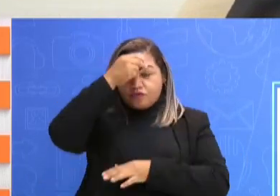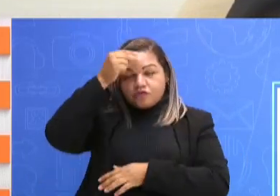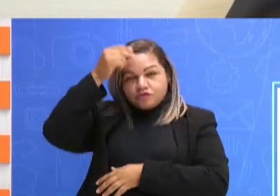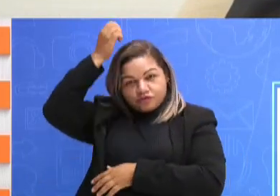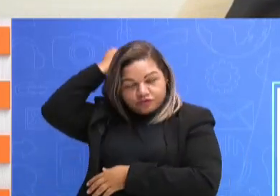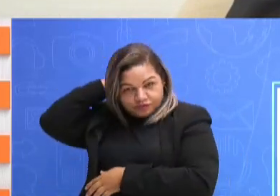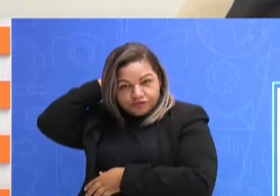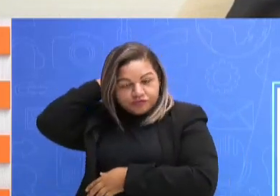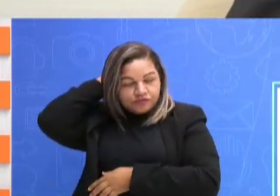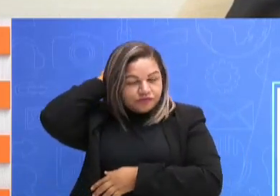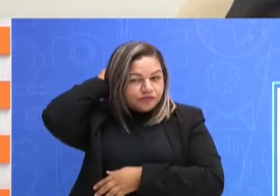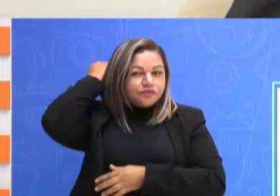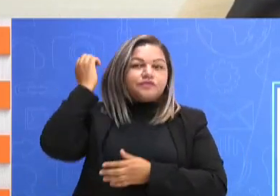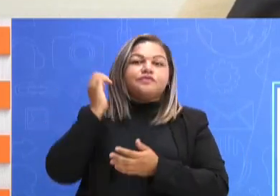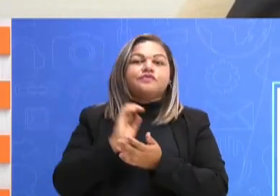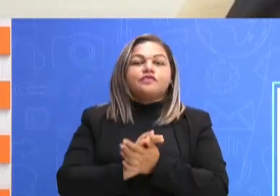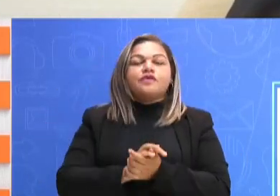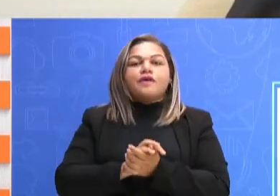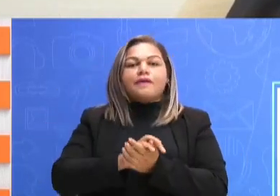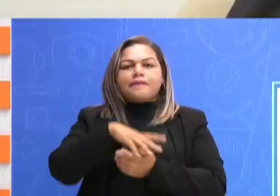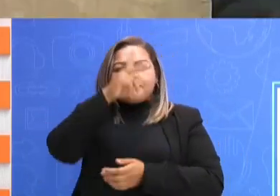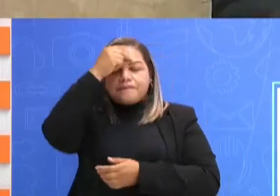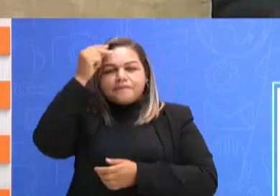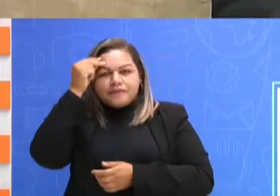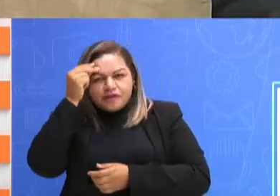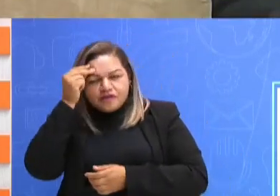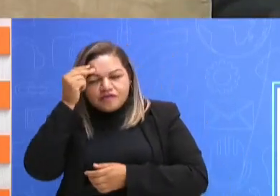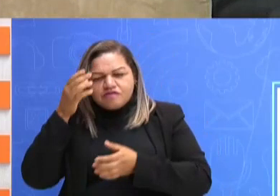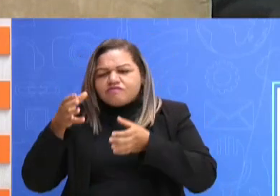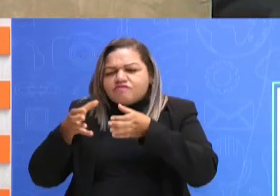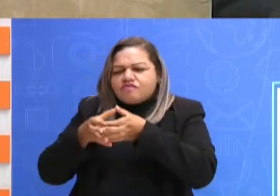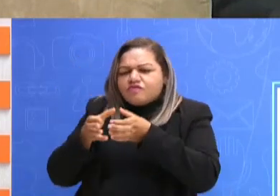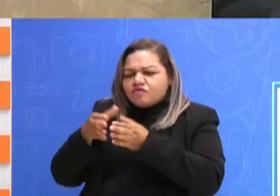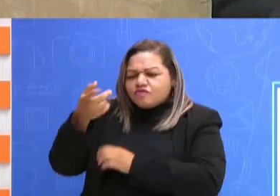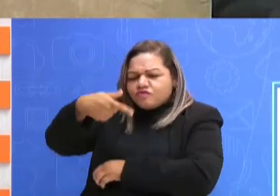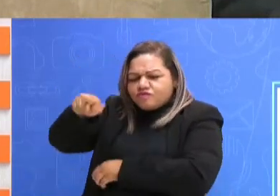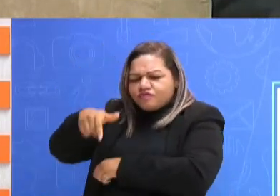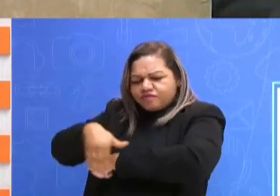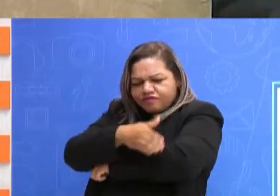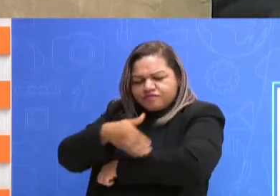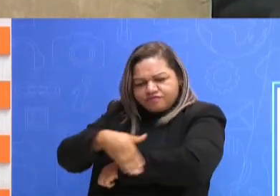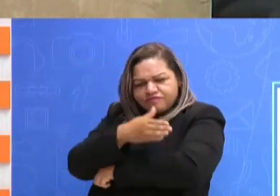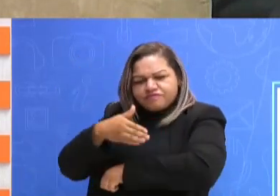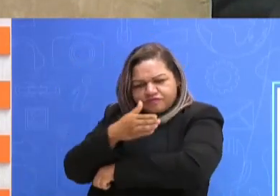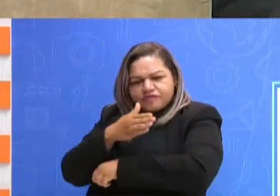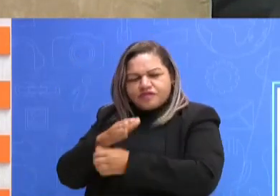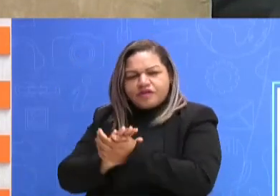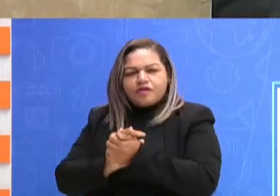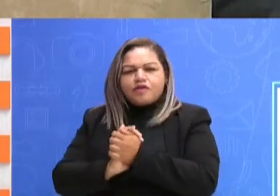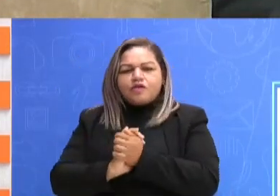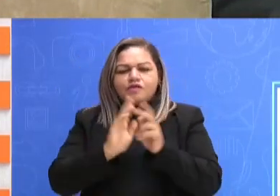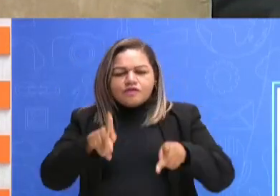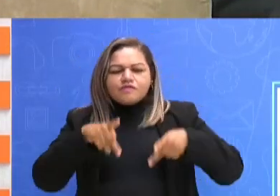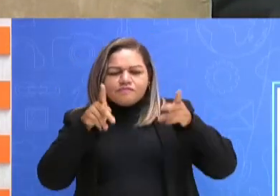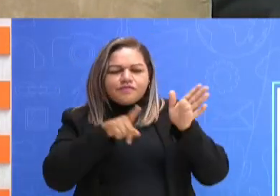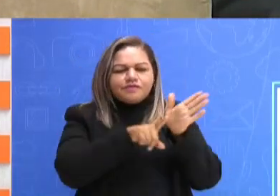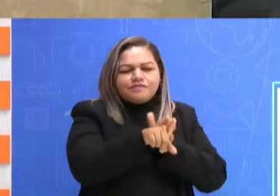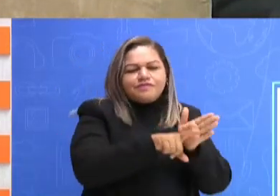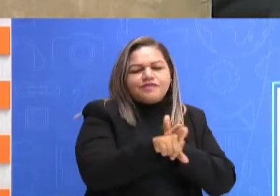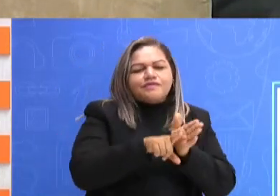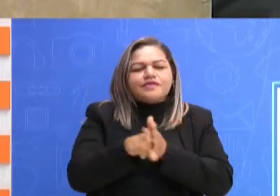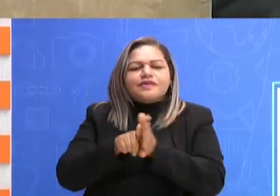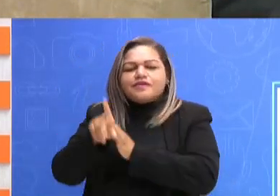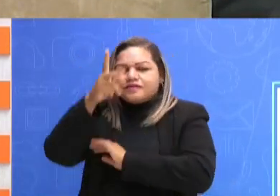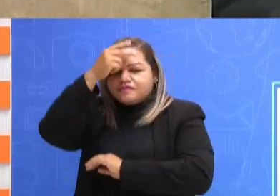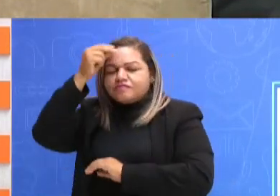de Caxias, Fábio Gentil. Prefeito, a nossa equipe foi para as ruas e eu pedi que o nosso pessoal fizesse... Eu queria que o povo perguntasse para o